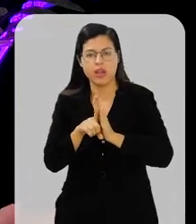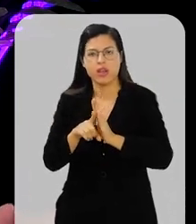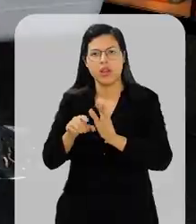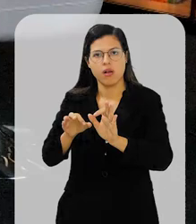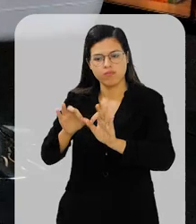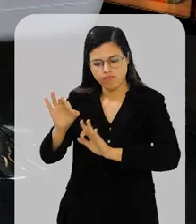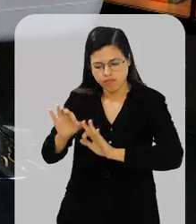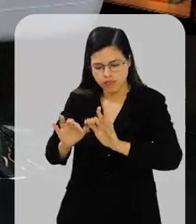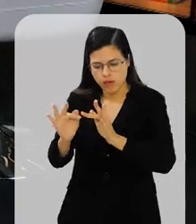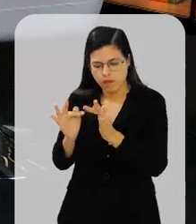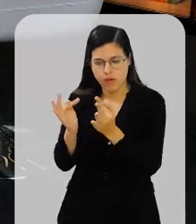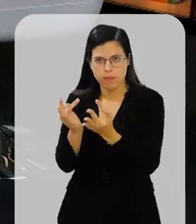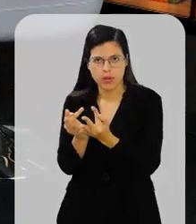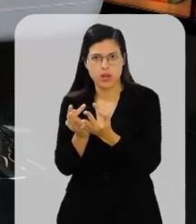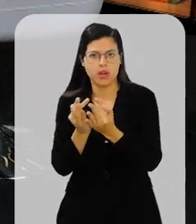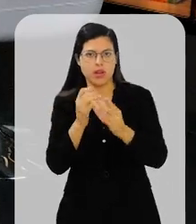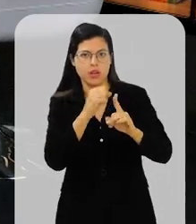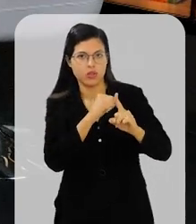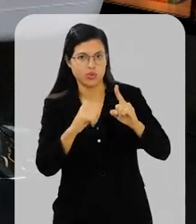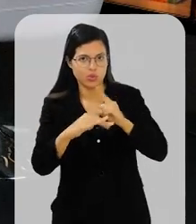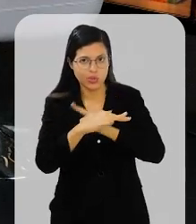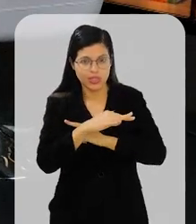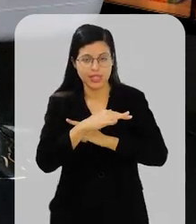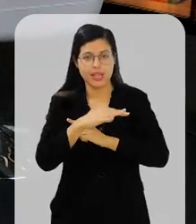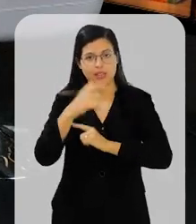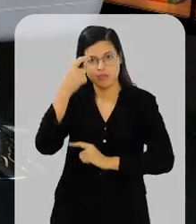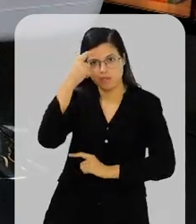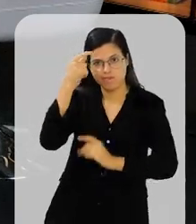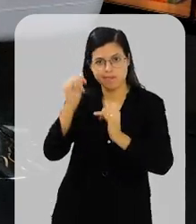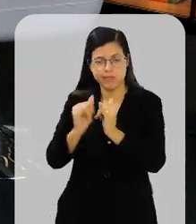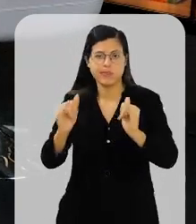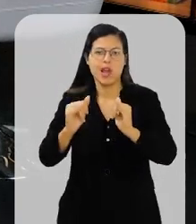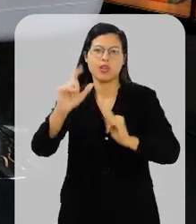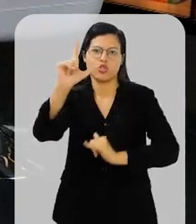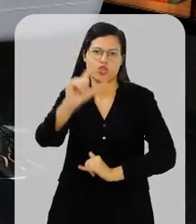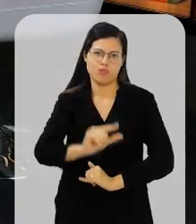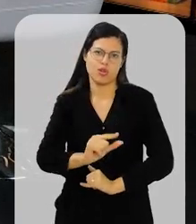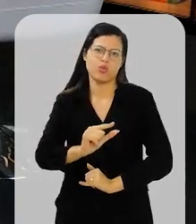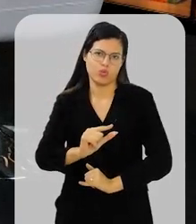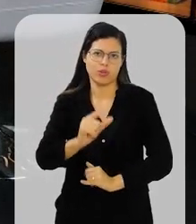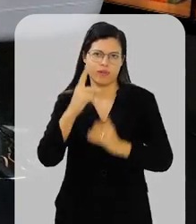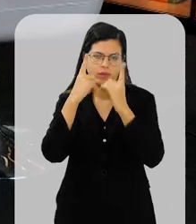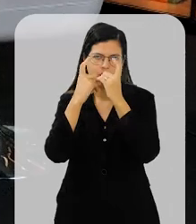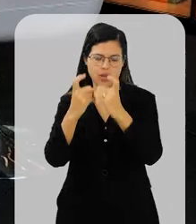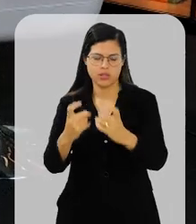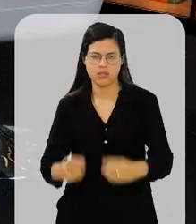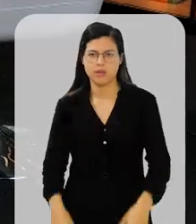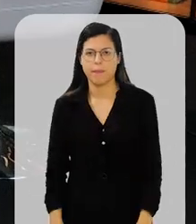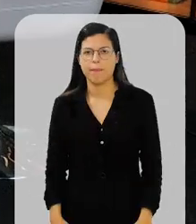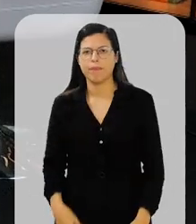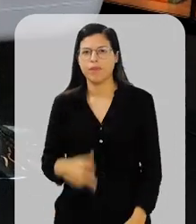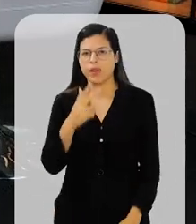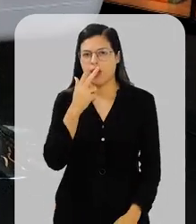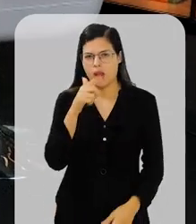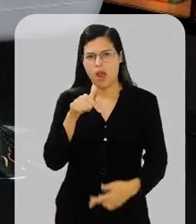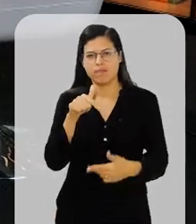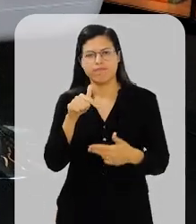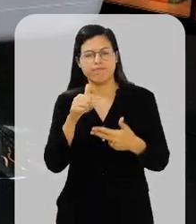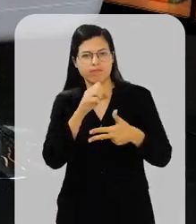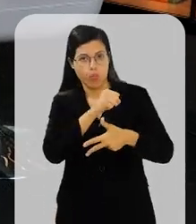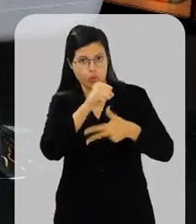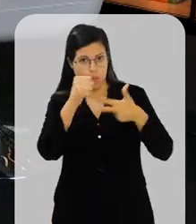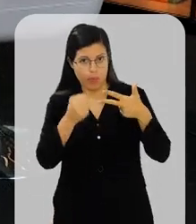a família e instrumentaliza a sociedade, aí sim a gente reduz o quadro de violência. Então, é como se o